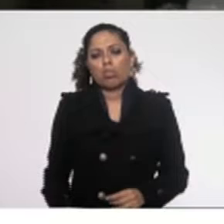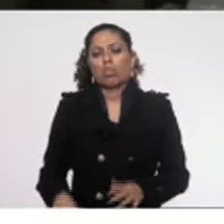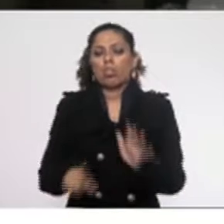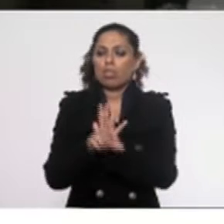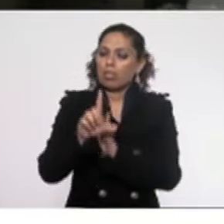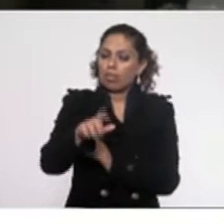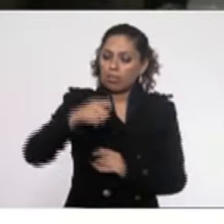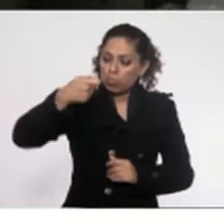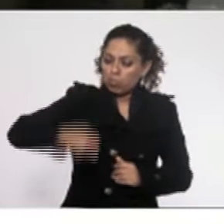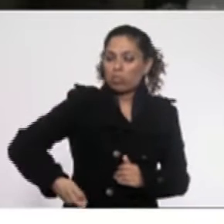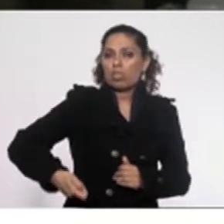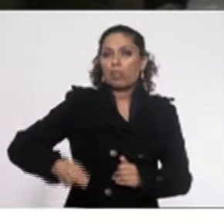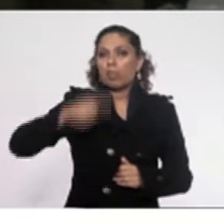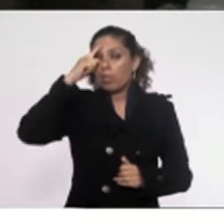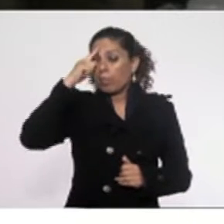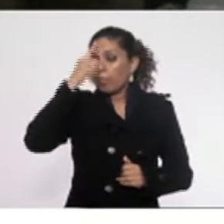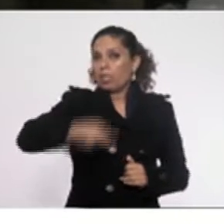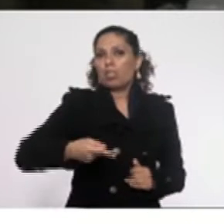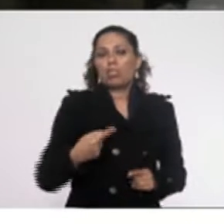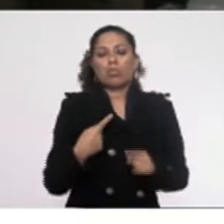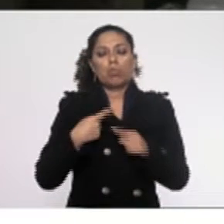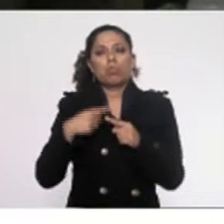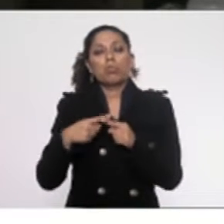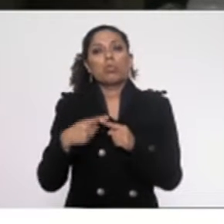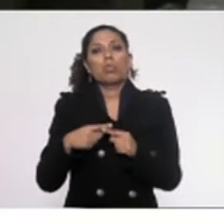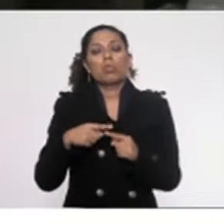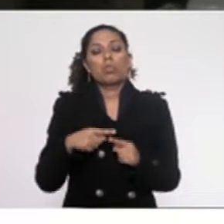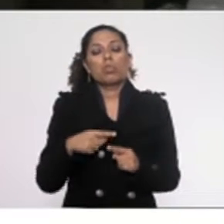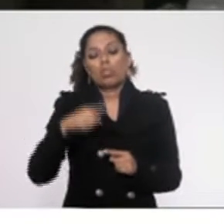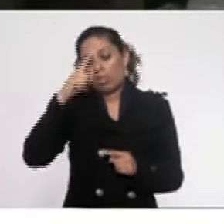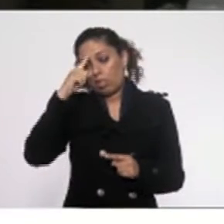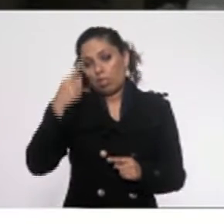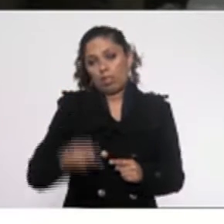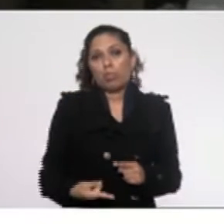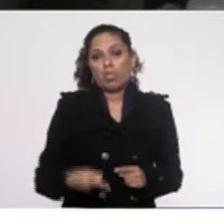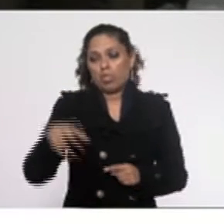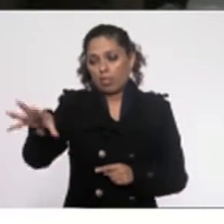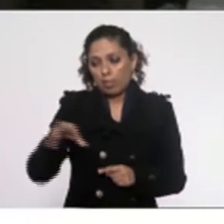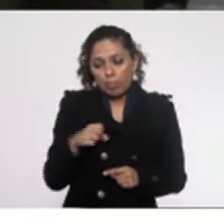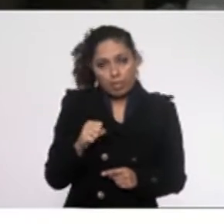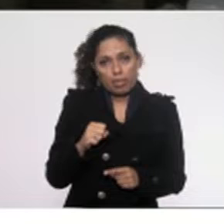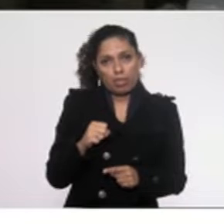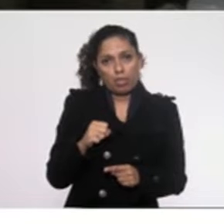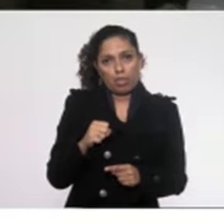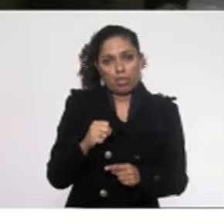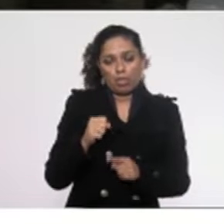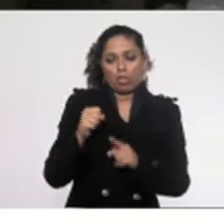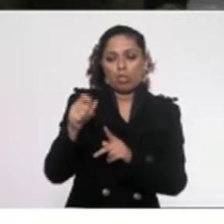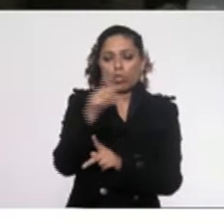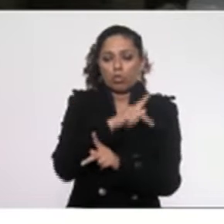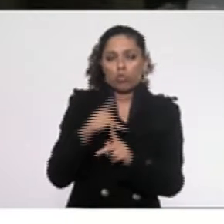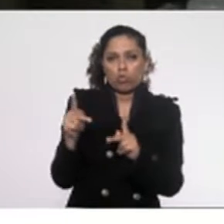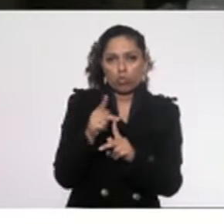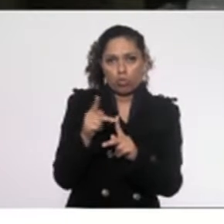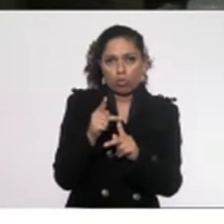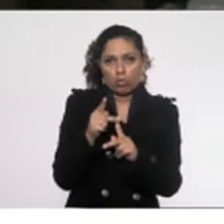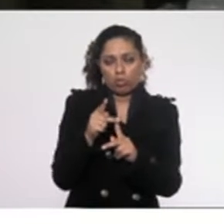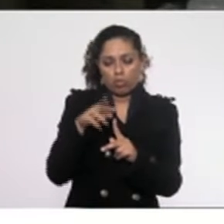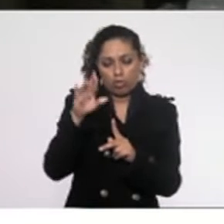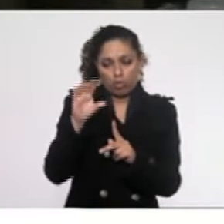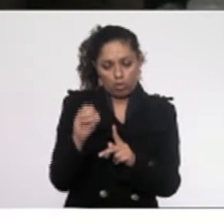Essa lei é determinativa, porque ela visou exatamente capitalizar o Rio Previdência,